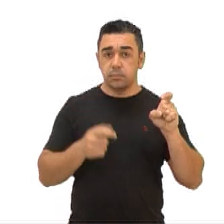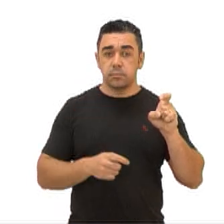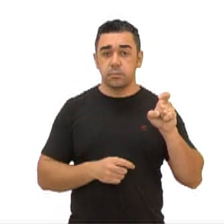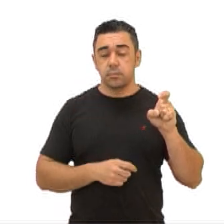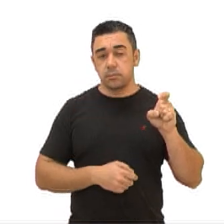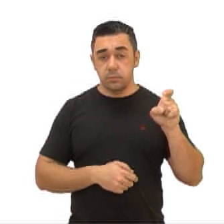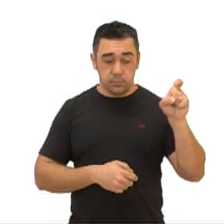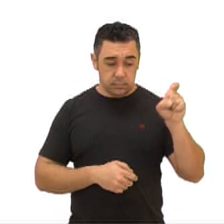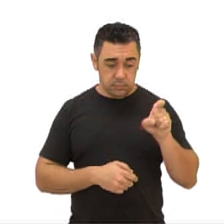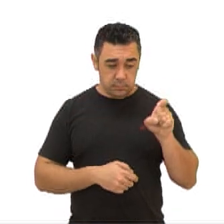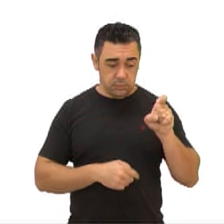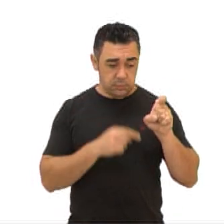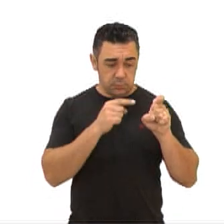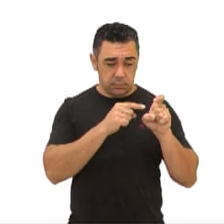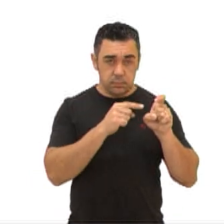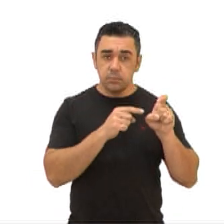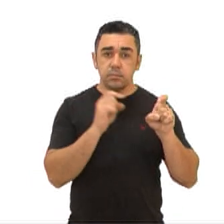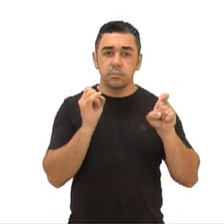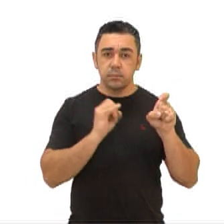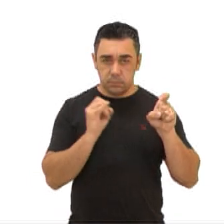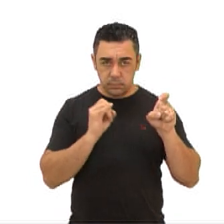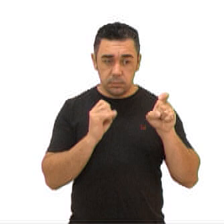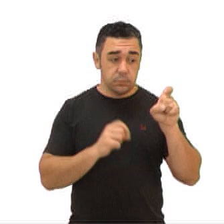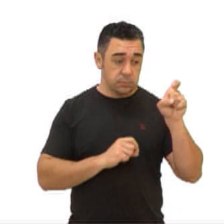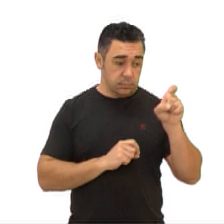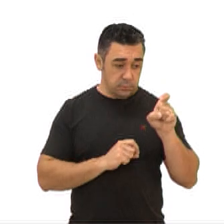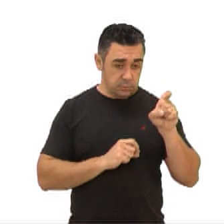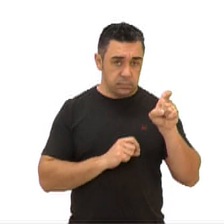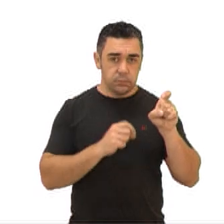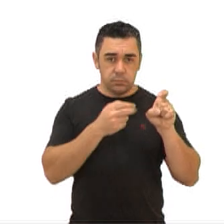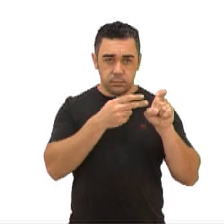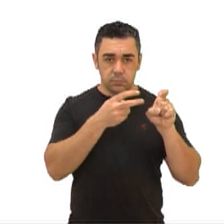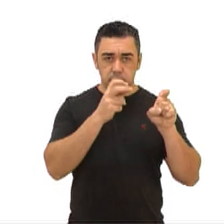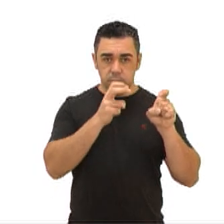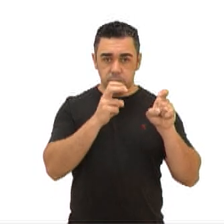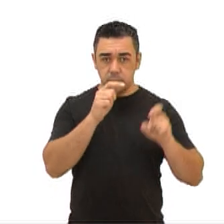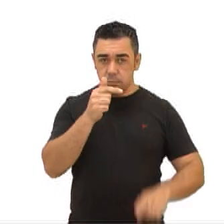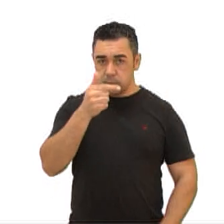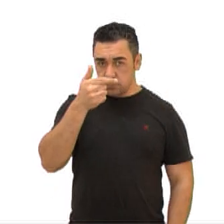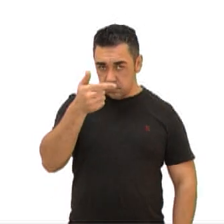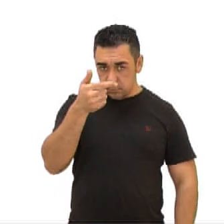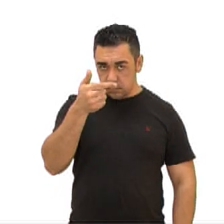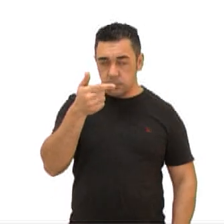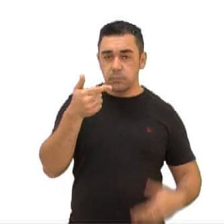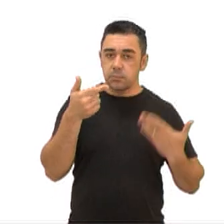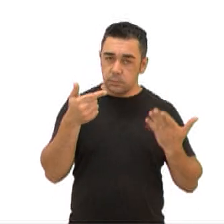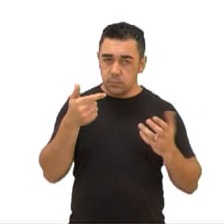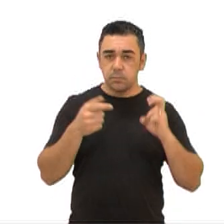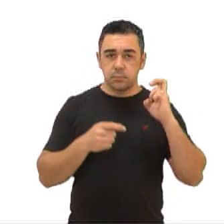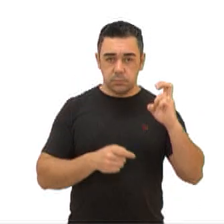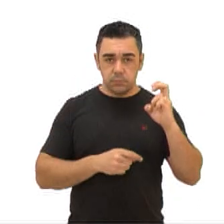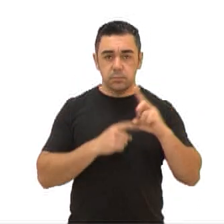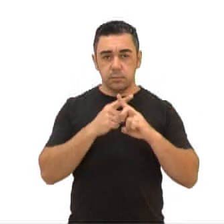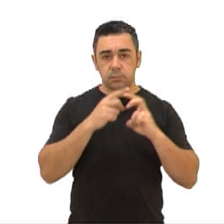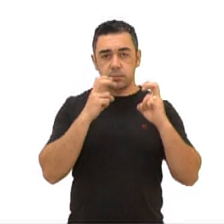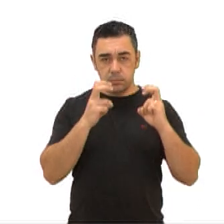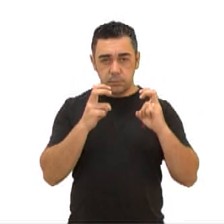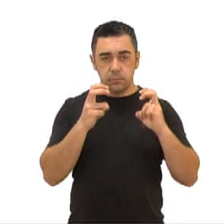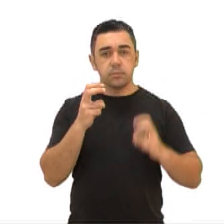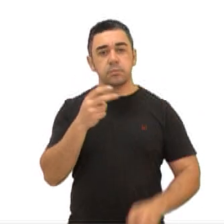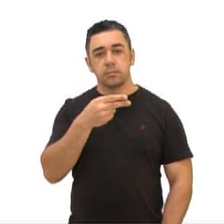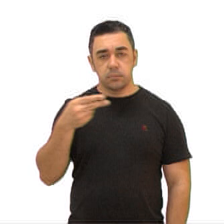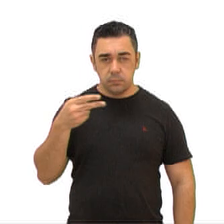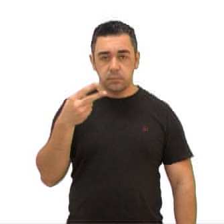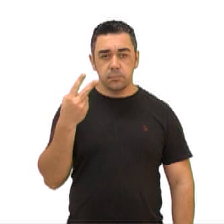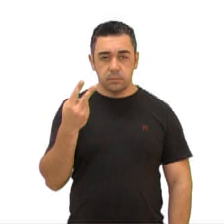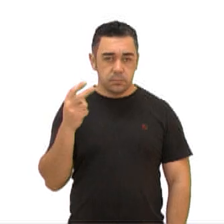Se x é um número ímpar e x é igual a 5 ao quadrado, logo, 5 vezes 5 é igual a